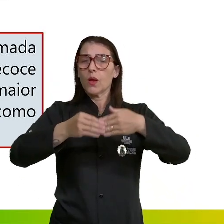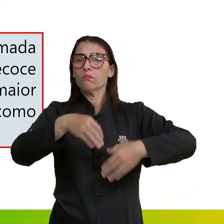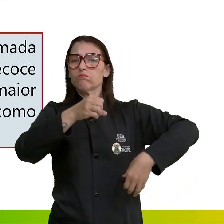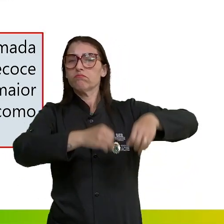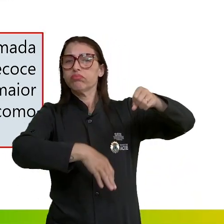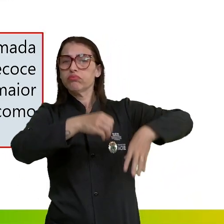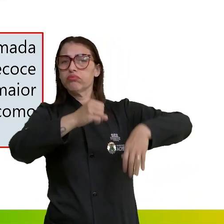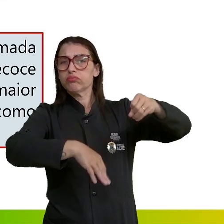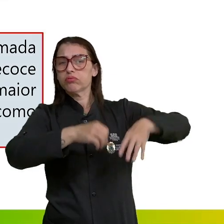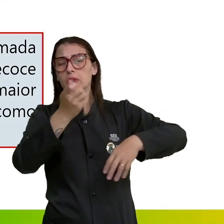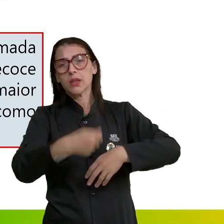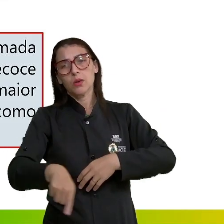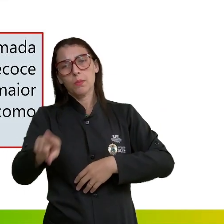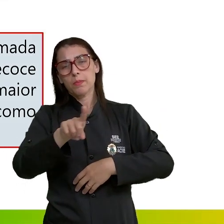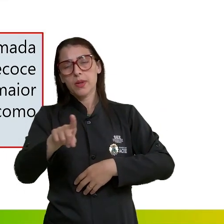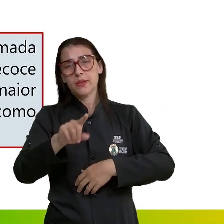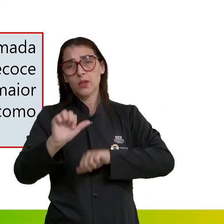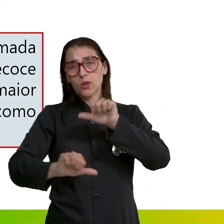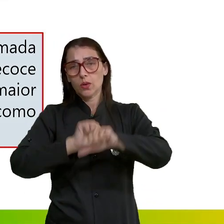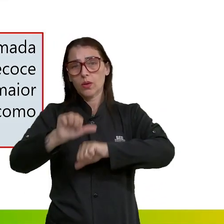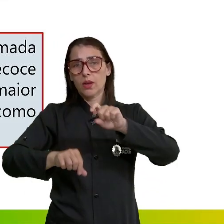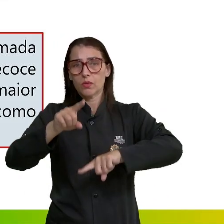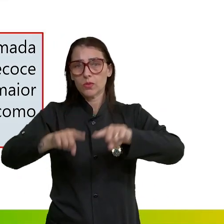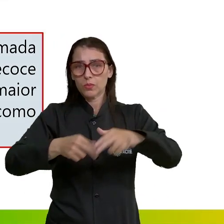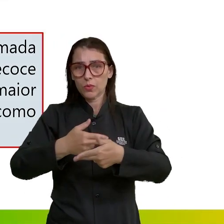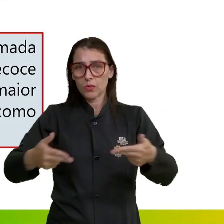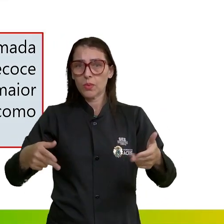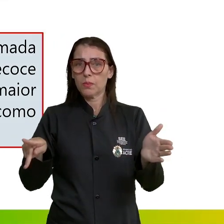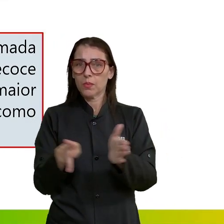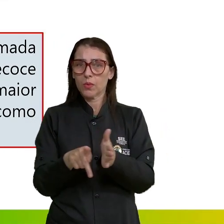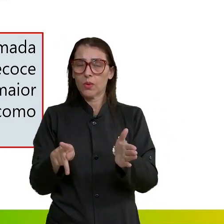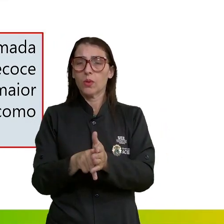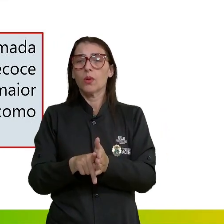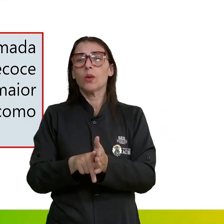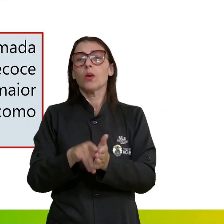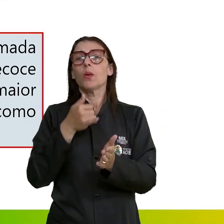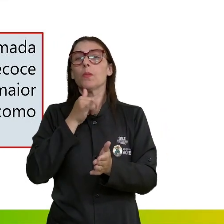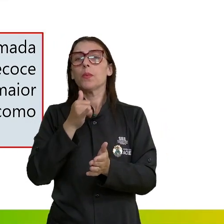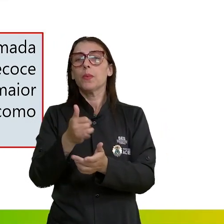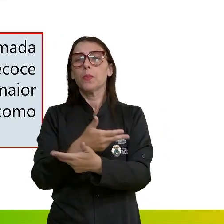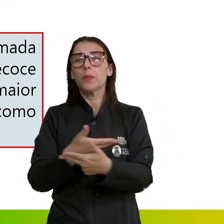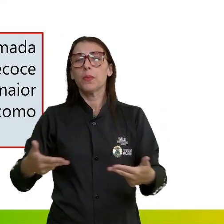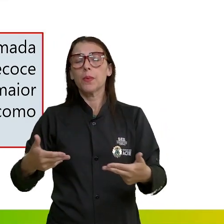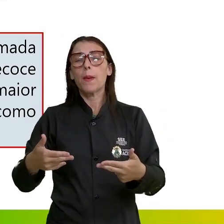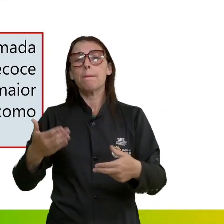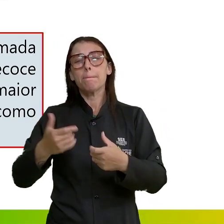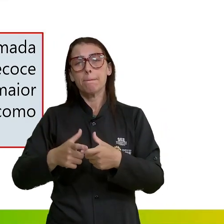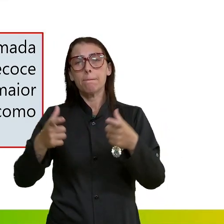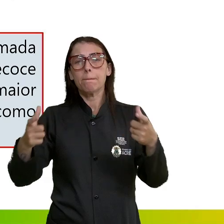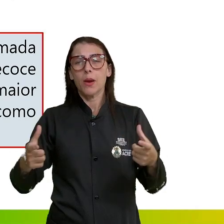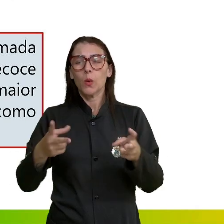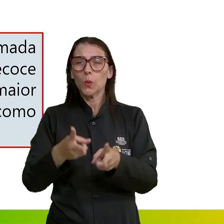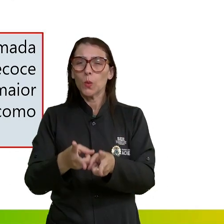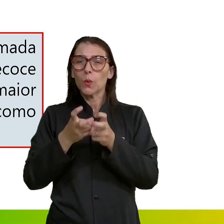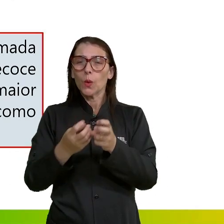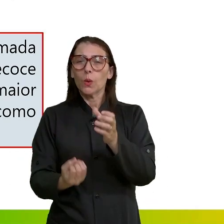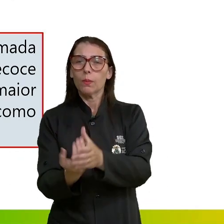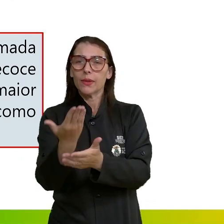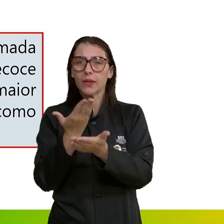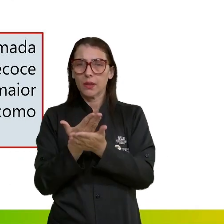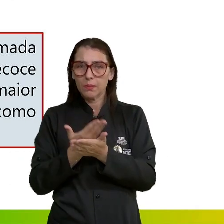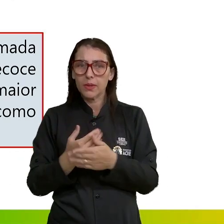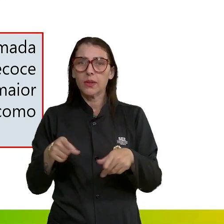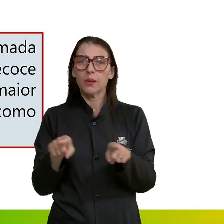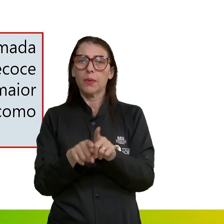leva ao descarte precoce e crescente de resíduos, especialmente eletrônicos. Isso exige maior extração de matéria-prima e